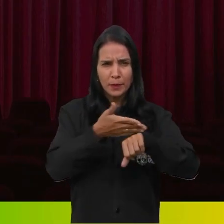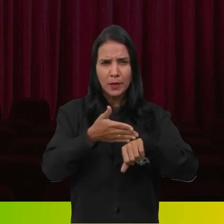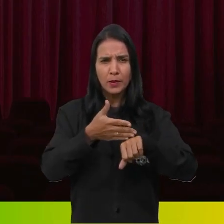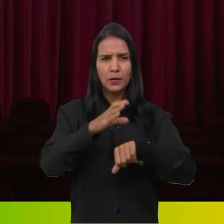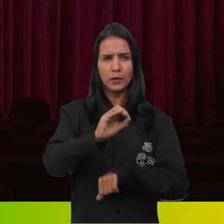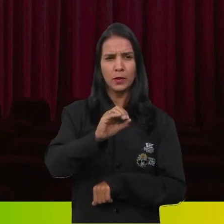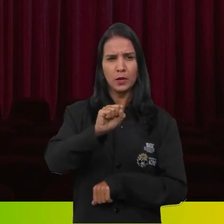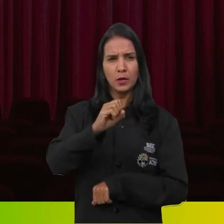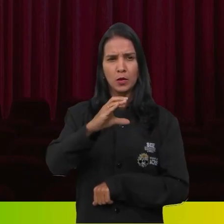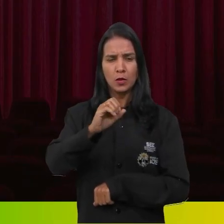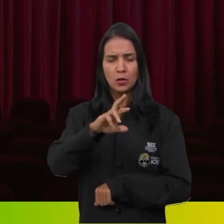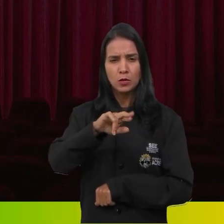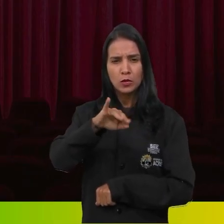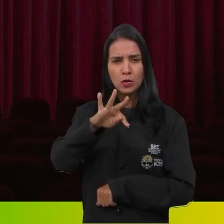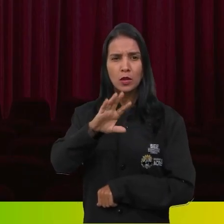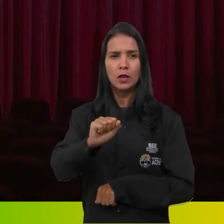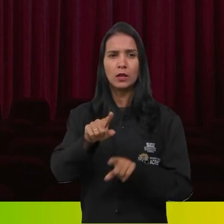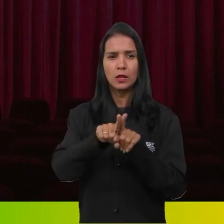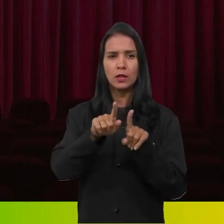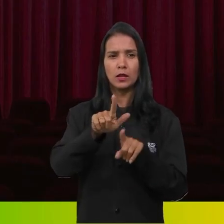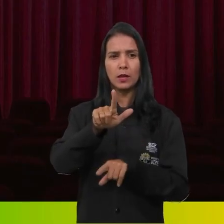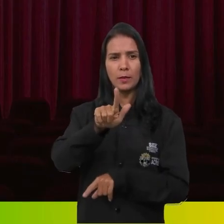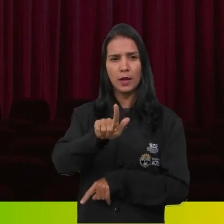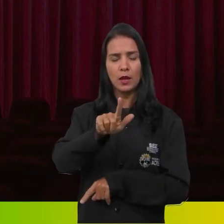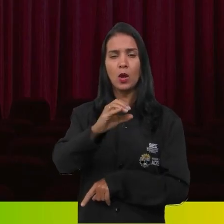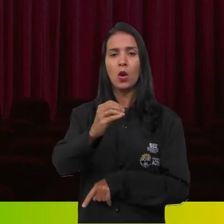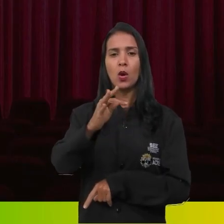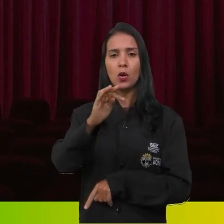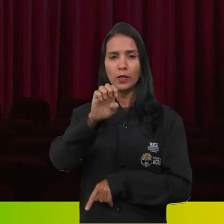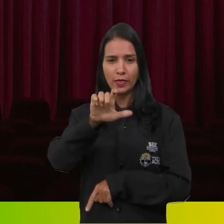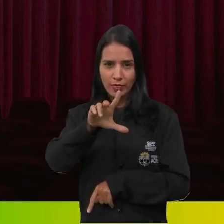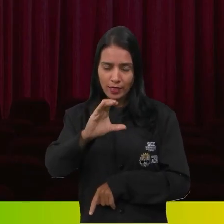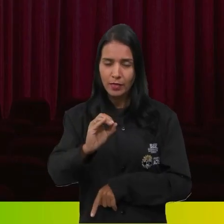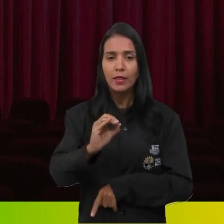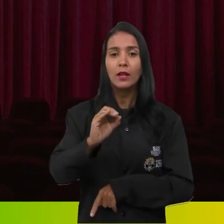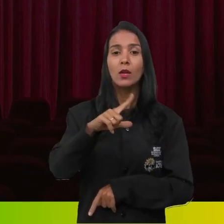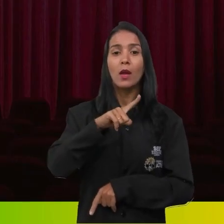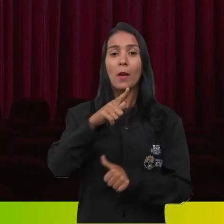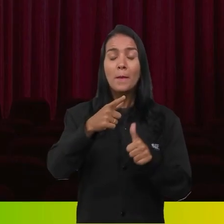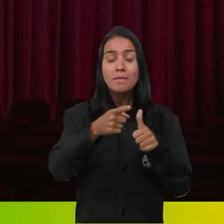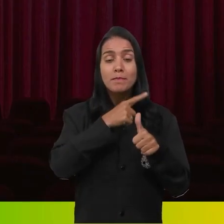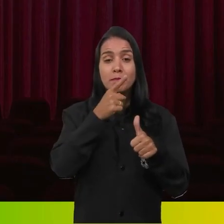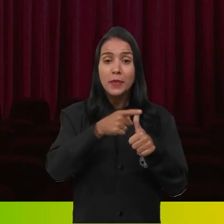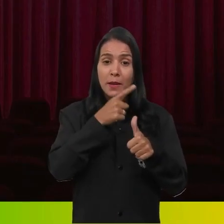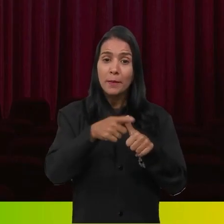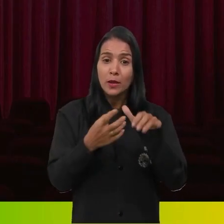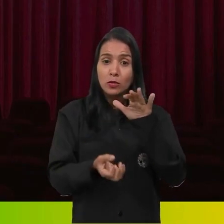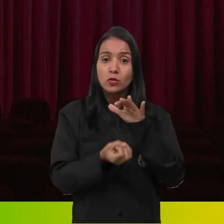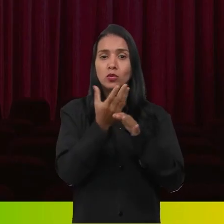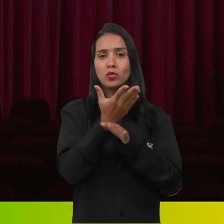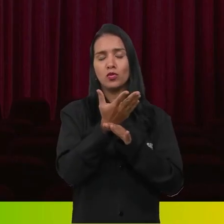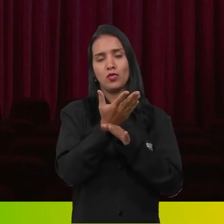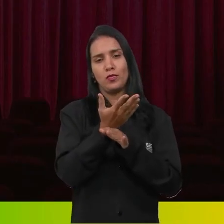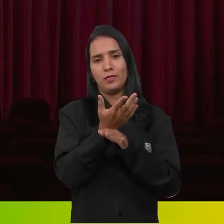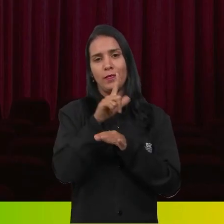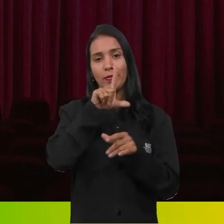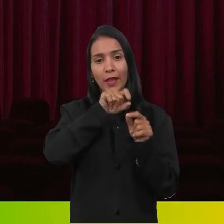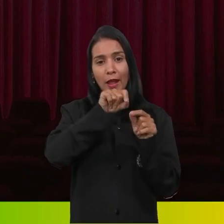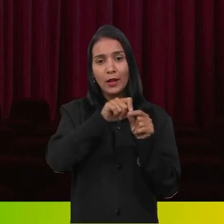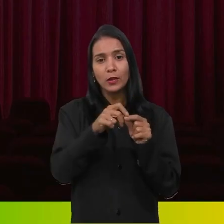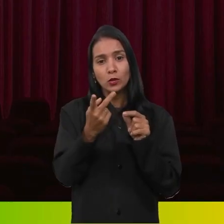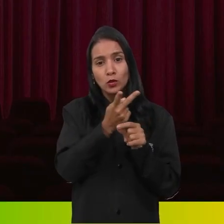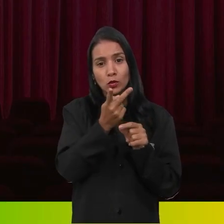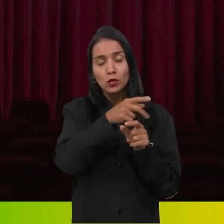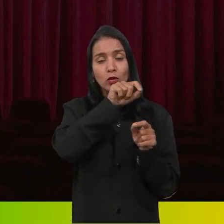os principais desse período do cinema no Brasil, que são as chanchadas. O humor popular, de fato,